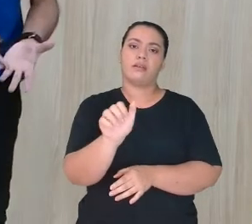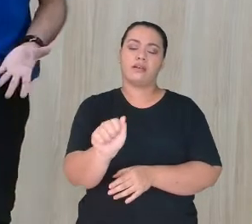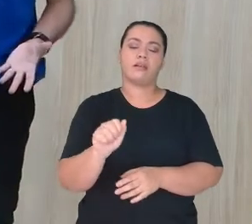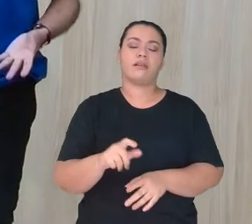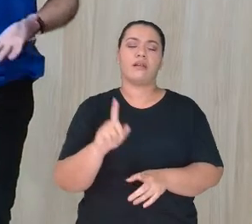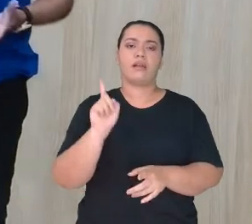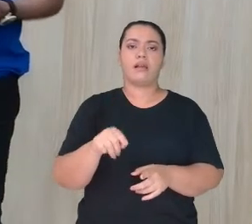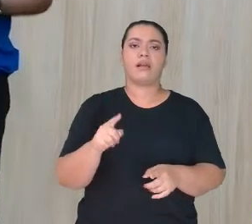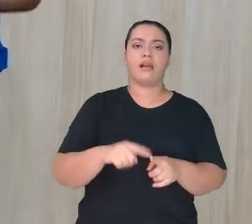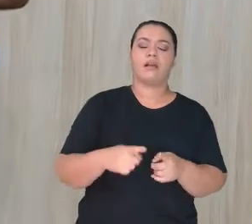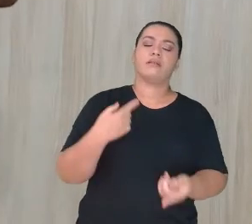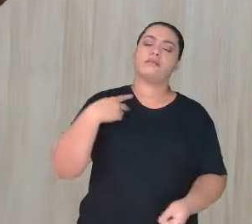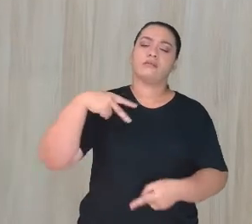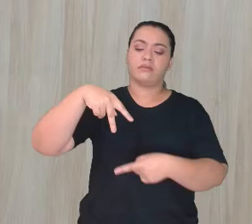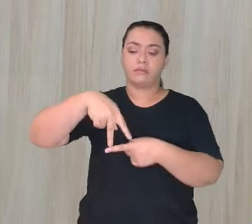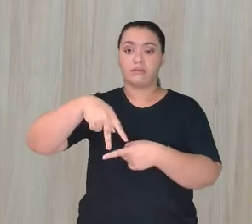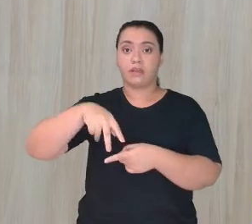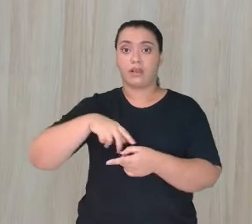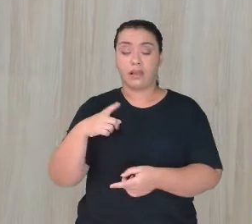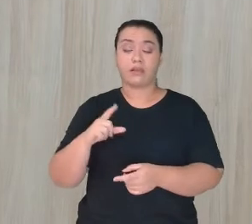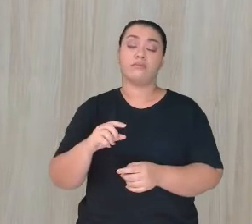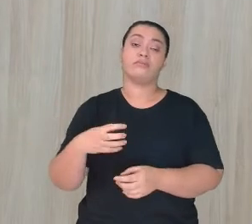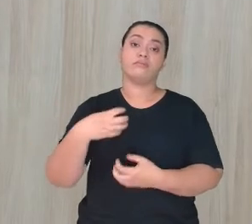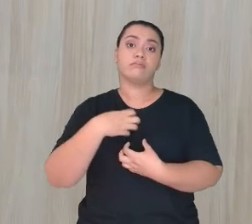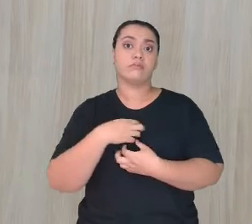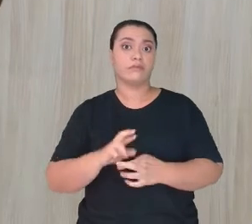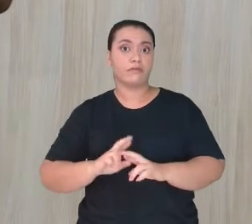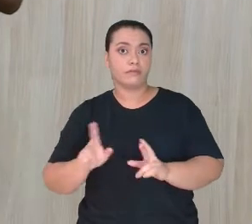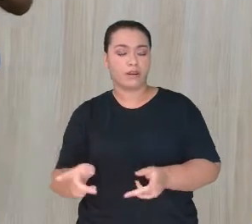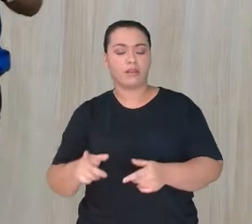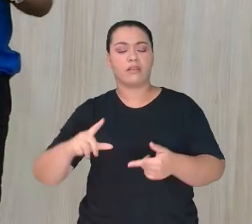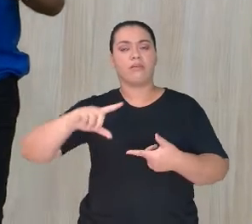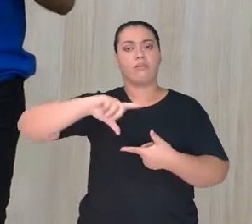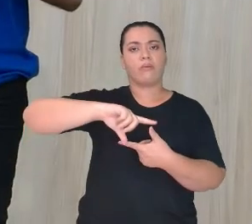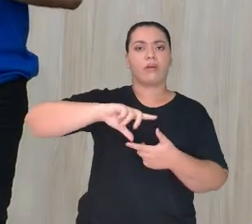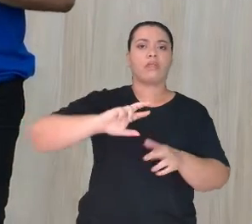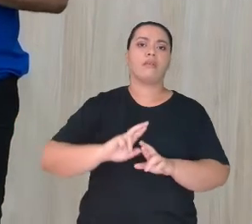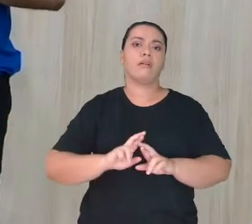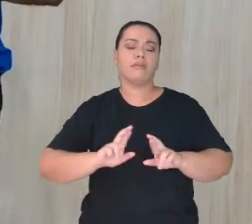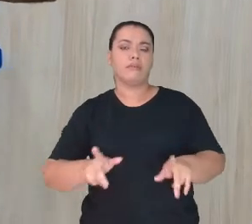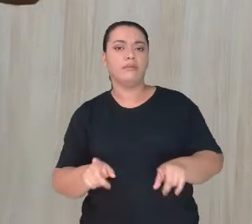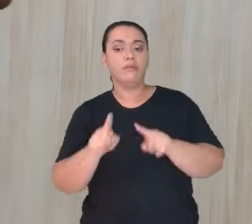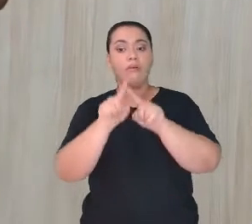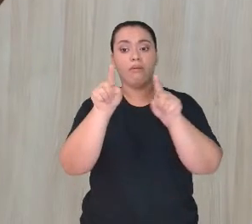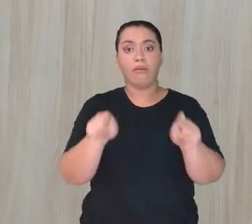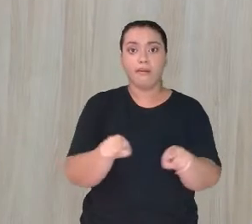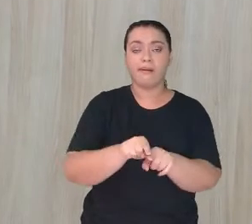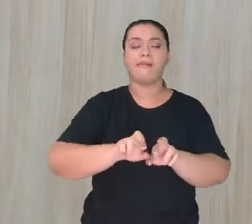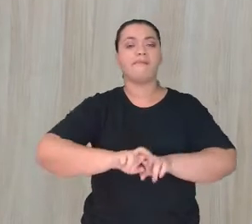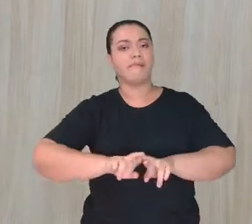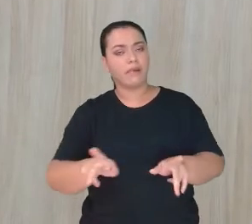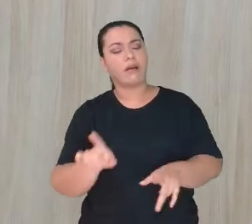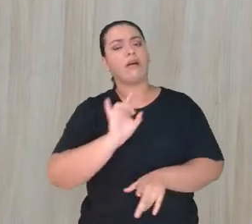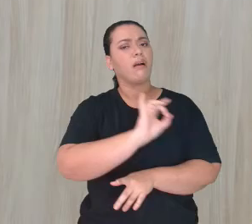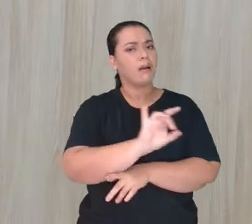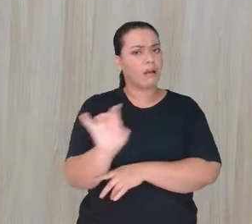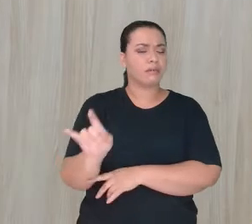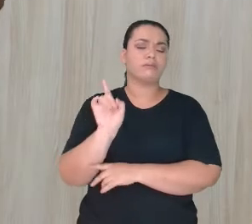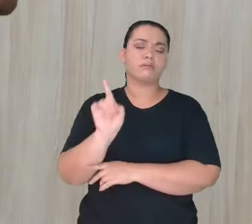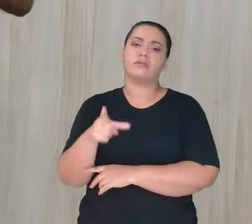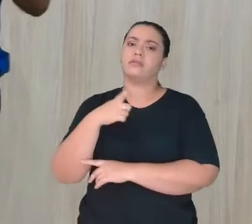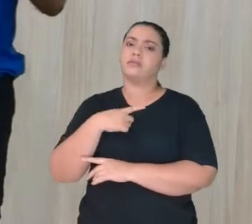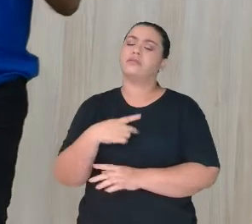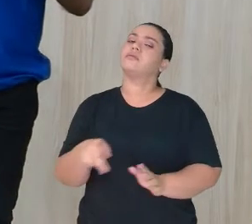fórmula específica, a área do quadrado tem uma fórmula específica. Cada figura tem uma fórmula para poder desenvolver, tá